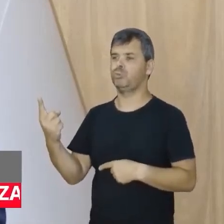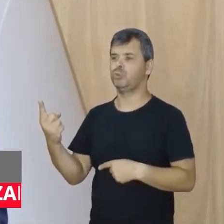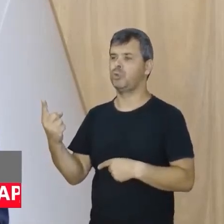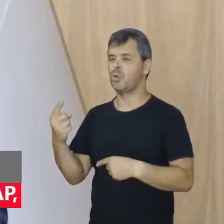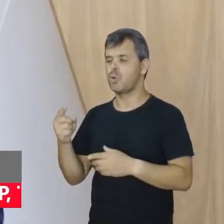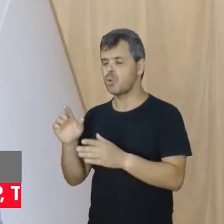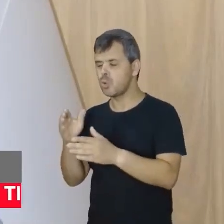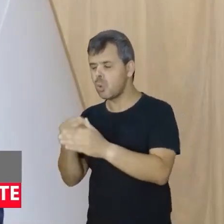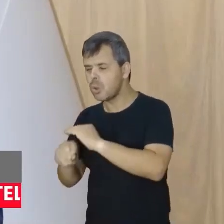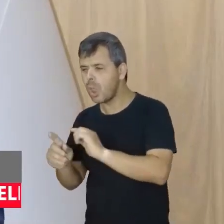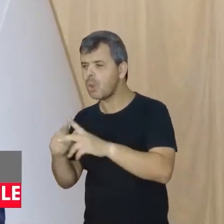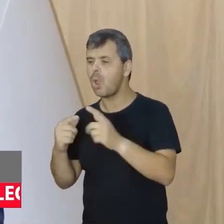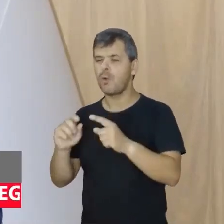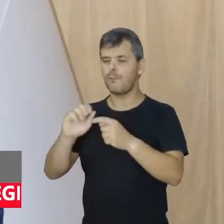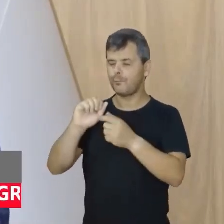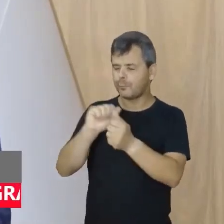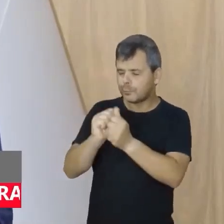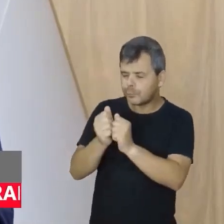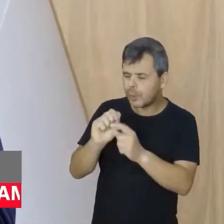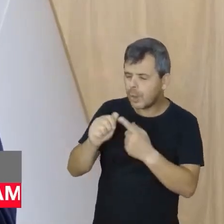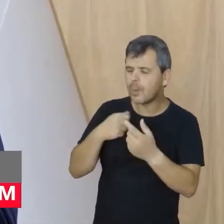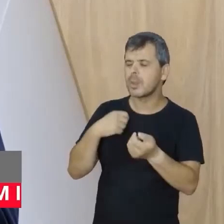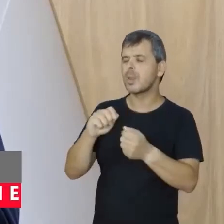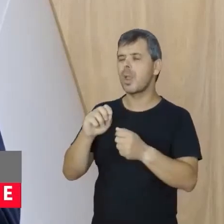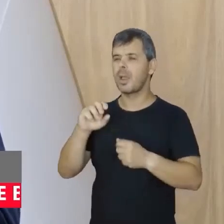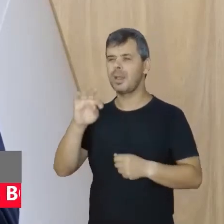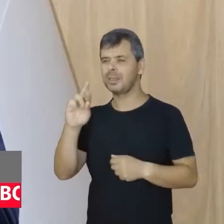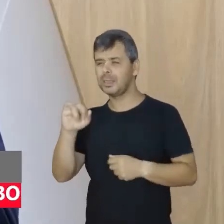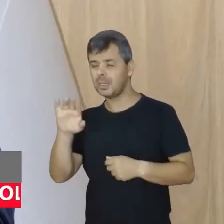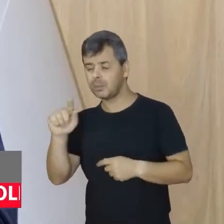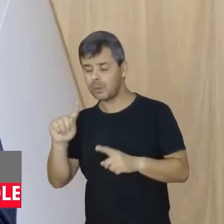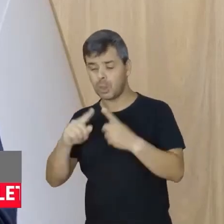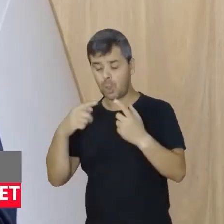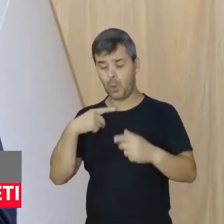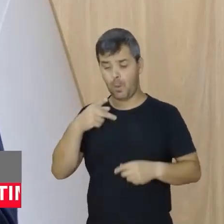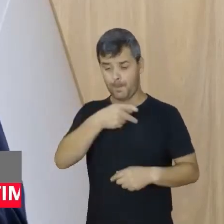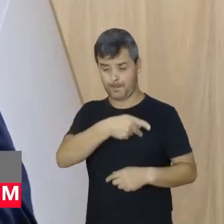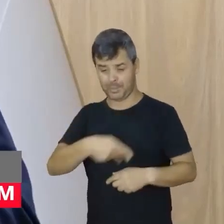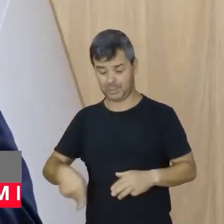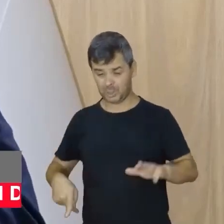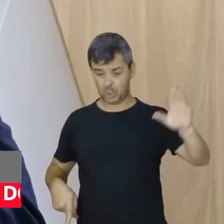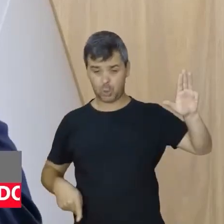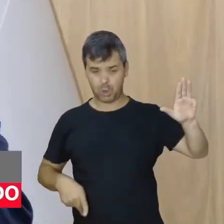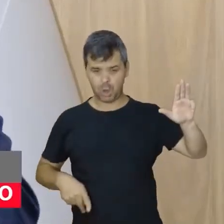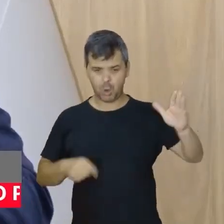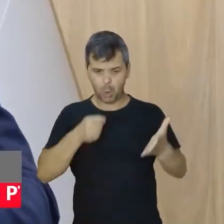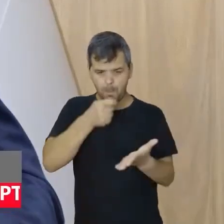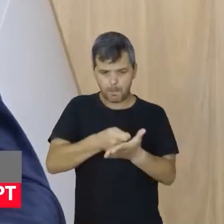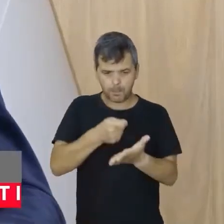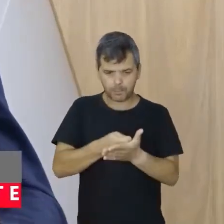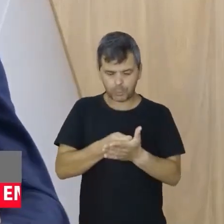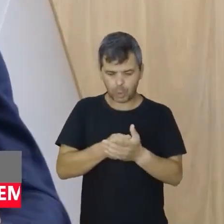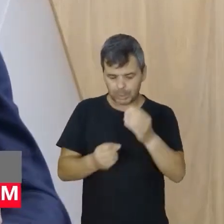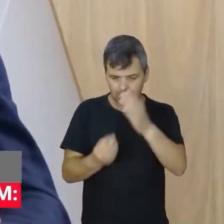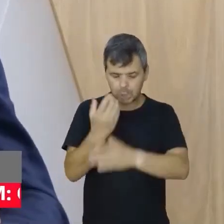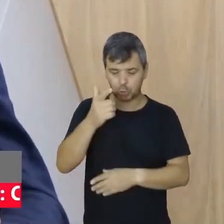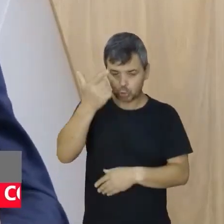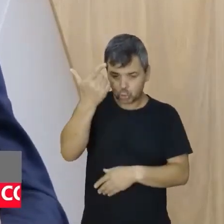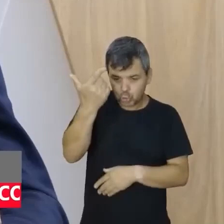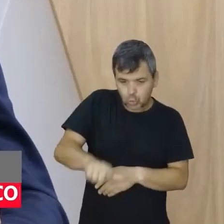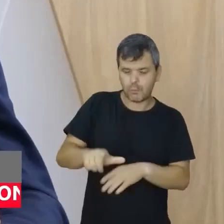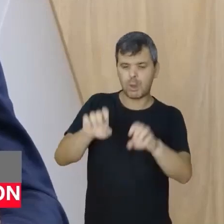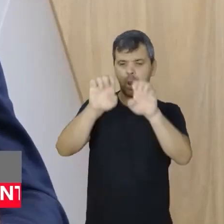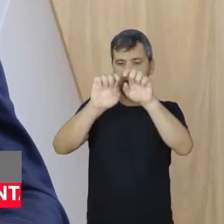é com o feijão, assim é com o milho, assim é com o trigo. Então o presidente Lula determinou e nós estamos reestruturando essa política